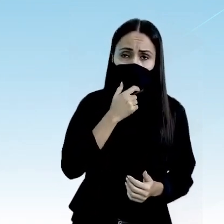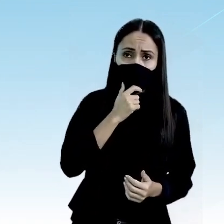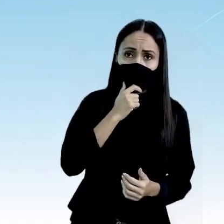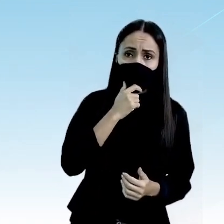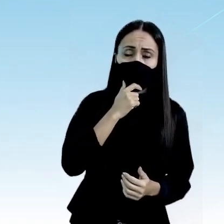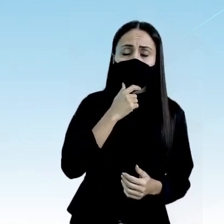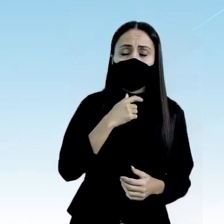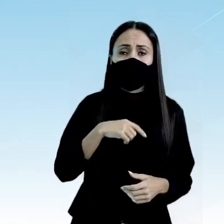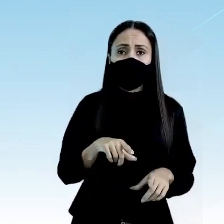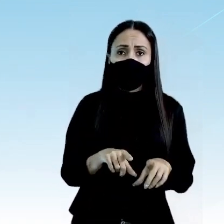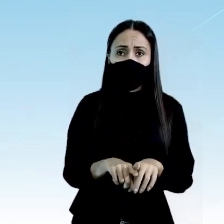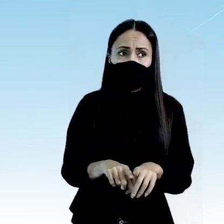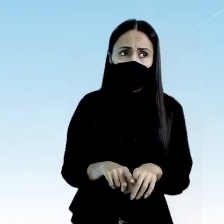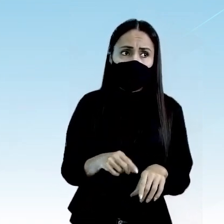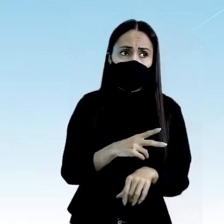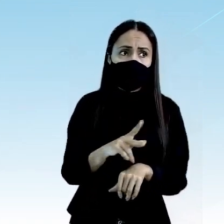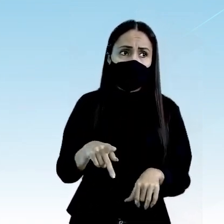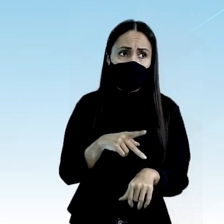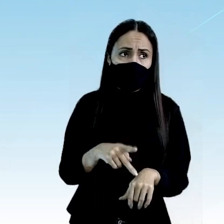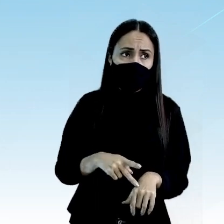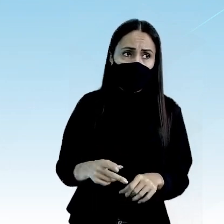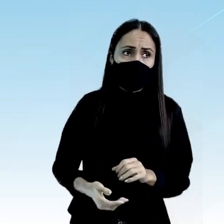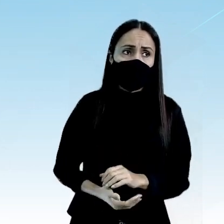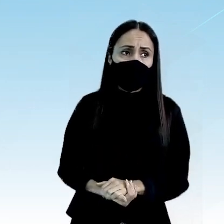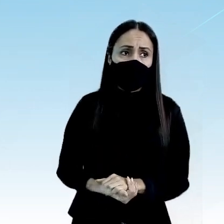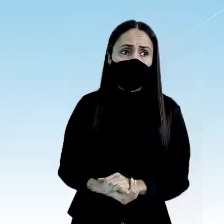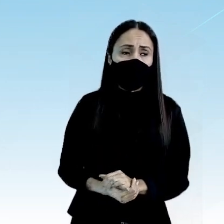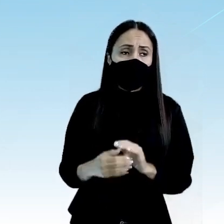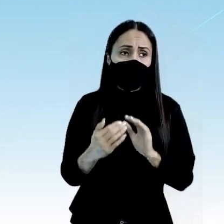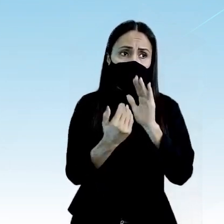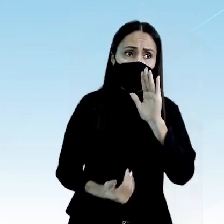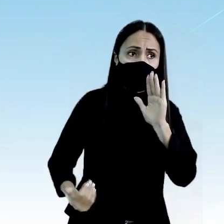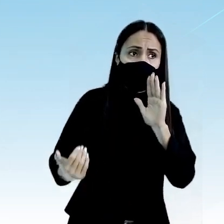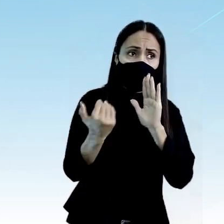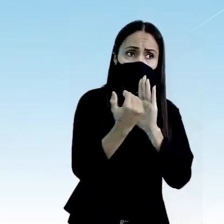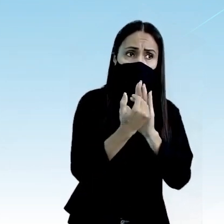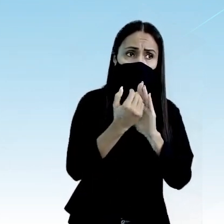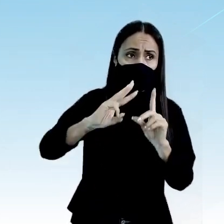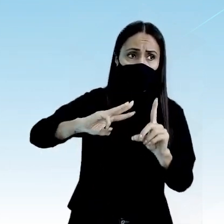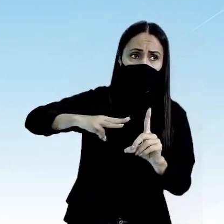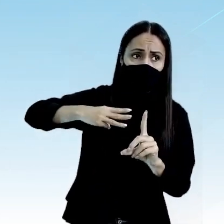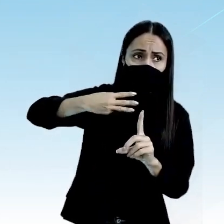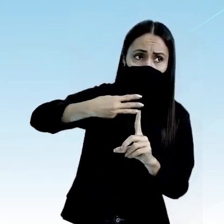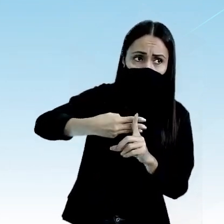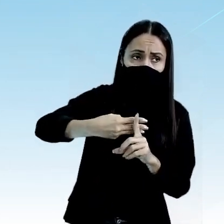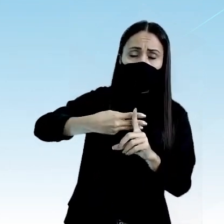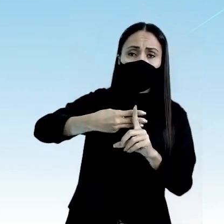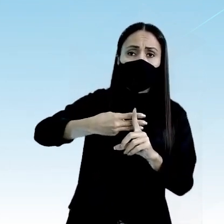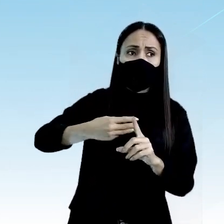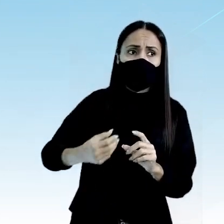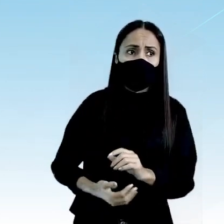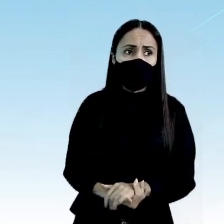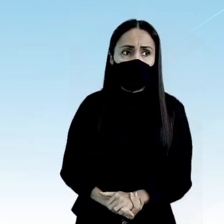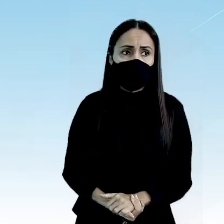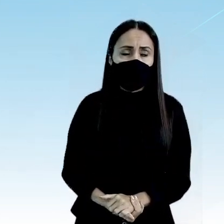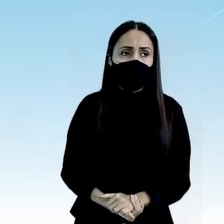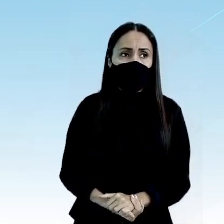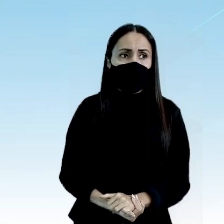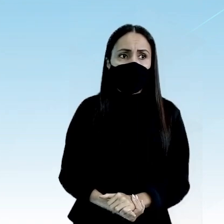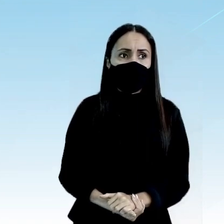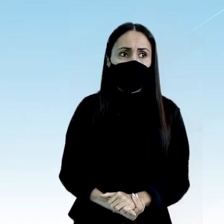Gales, né, Escócia, aumentou mais de 3 vezes. Então, esse aumento deveu-se ao quê?